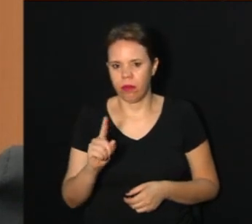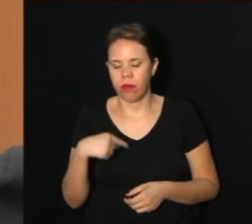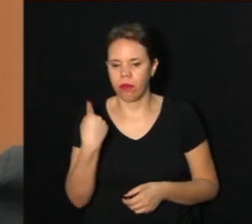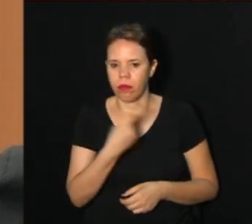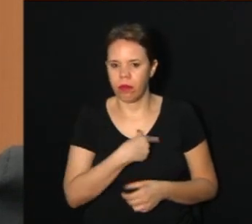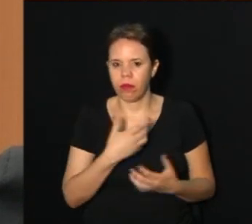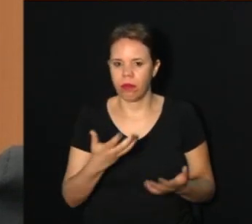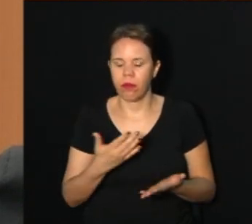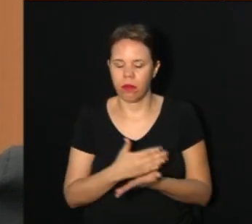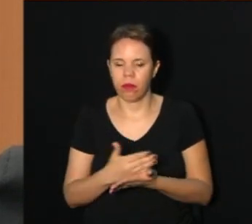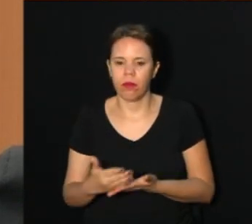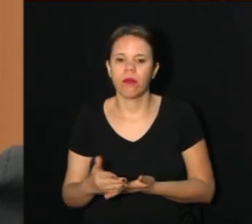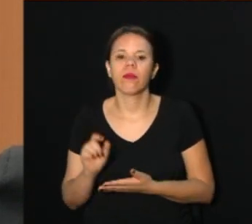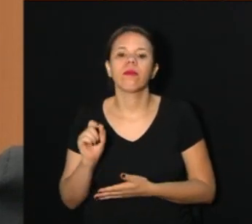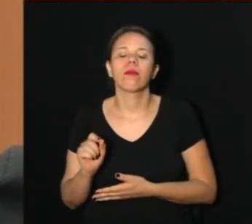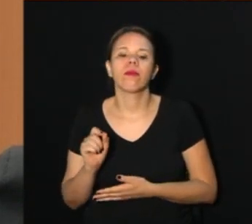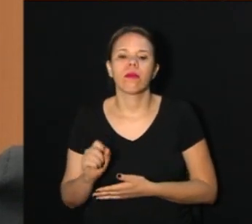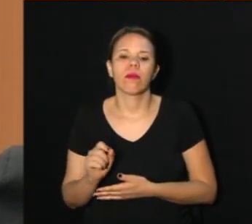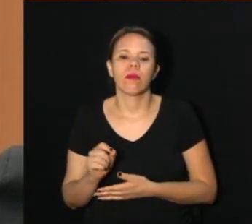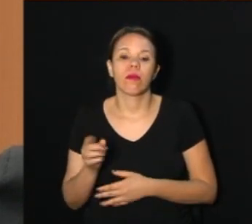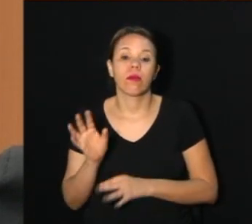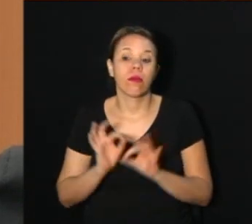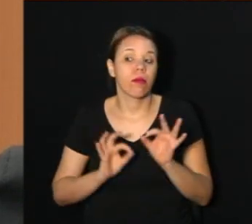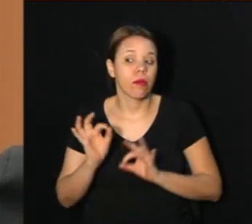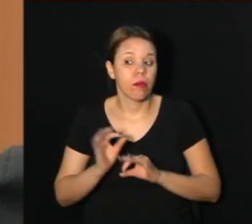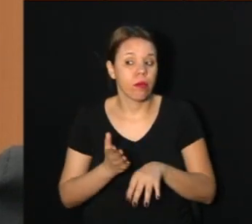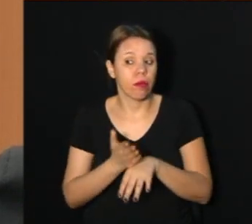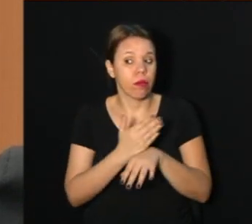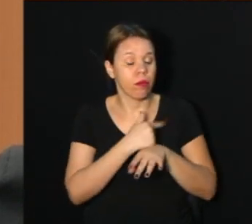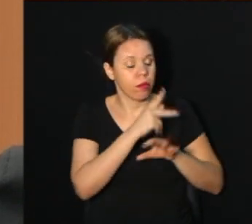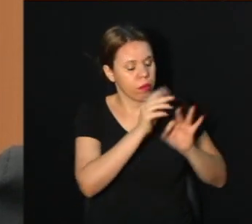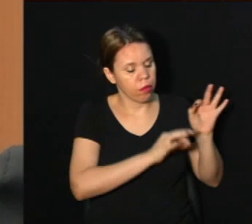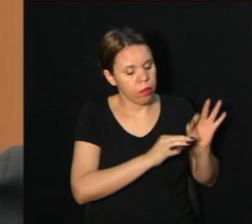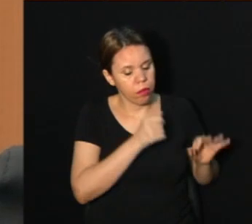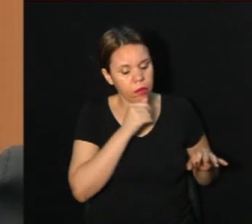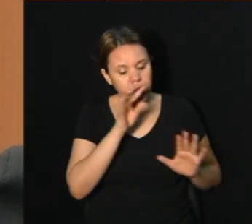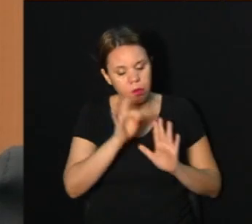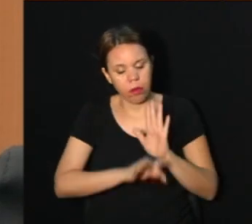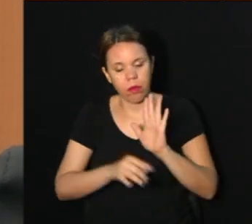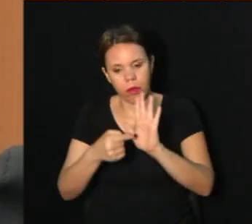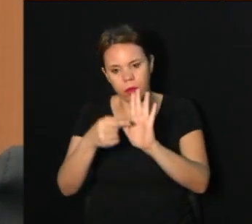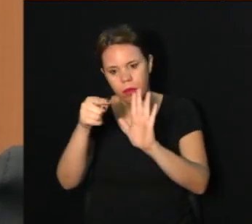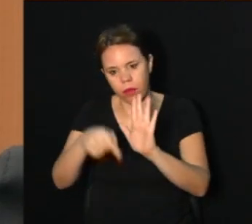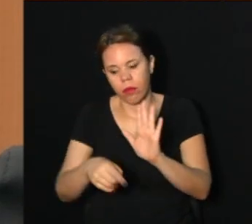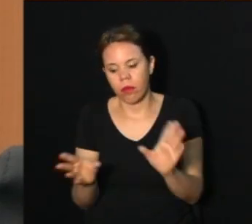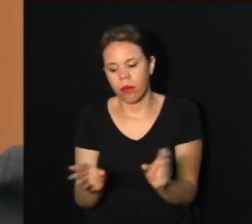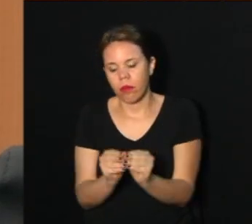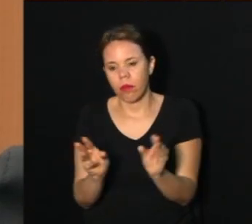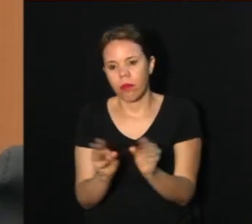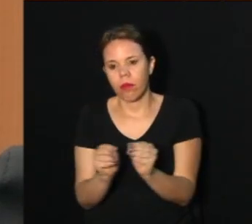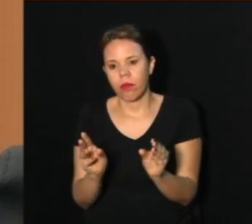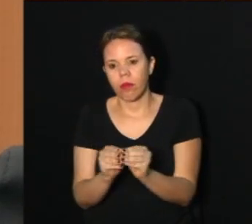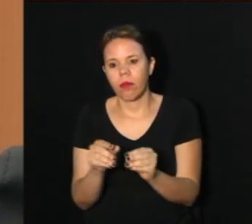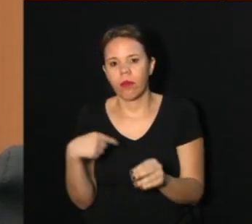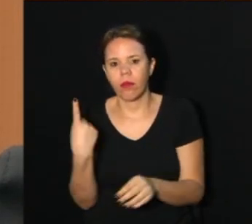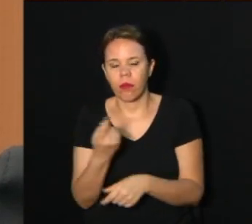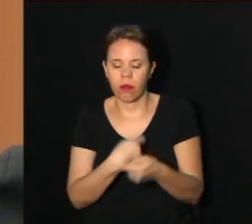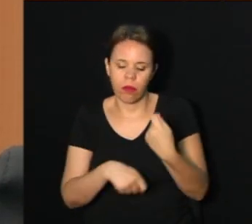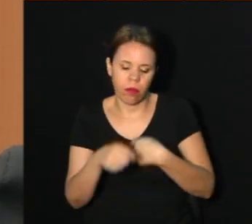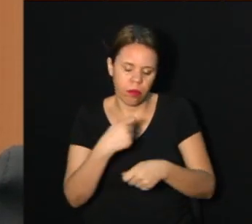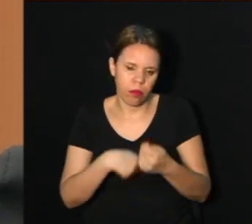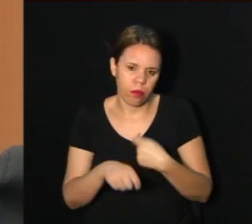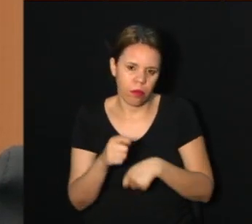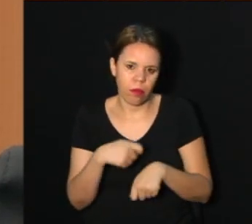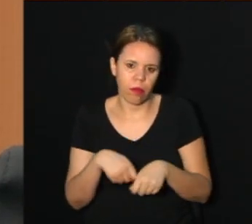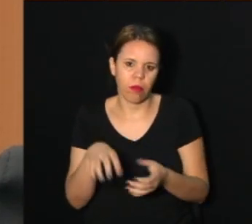pretendemos desde o início da elaboração do anteprojeto, ainda com esse texto, foi enxugar a máquina administrativa